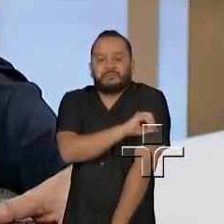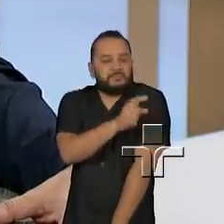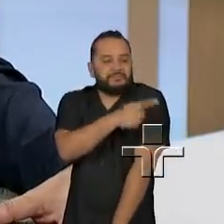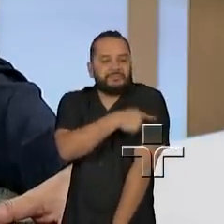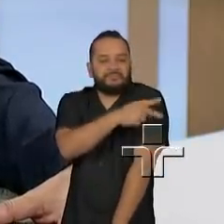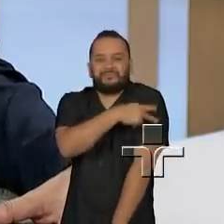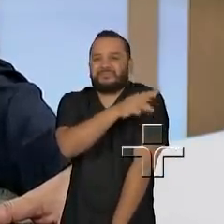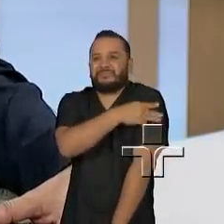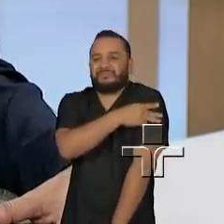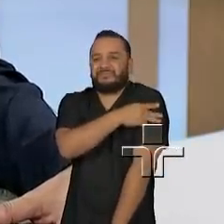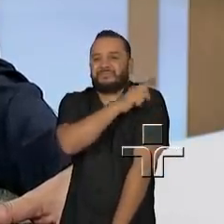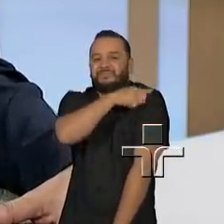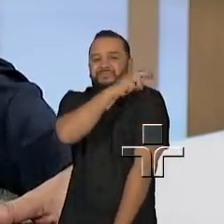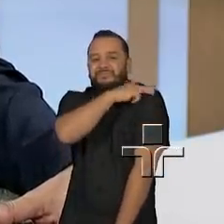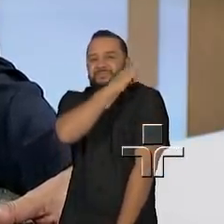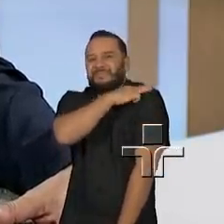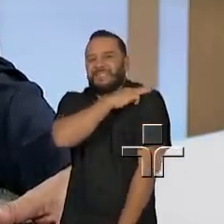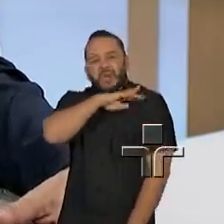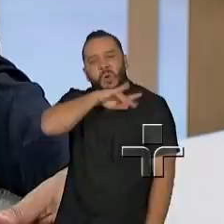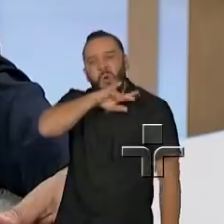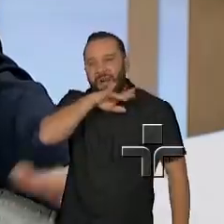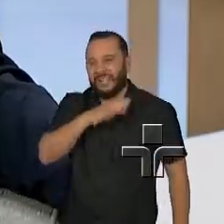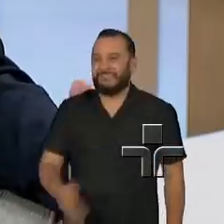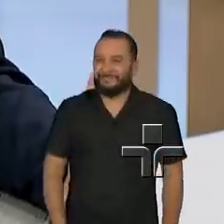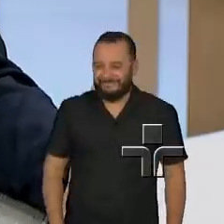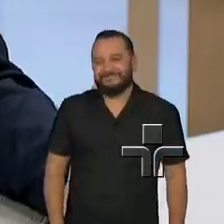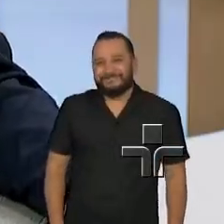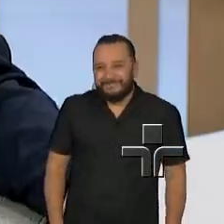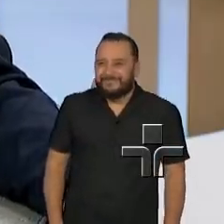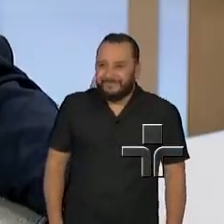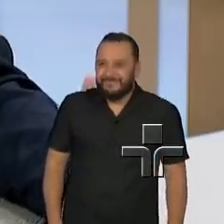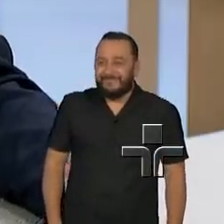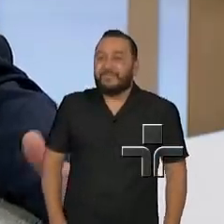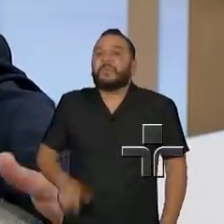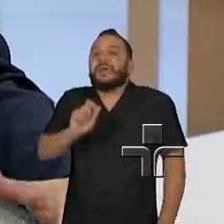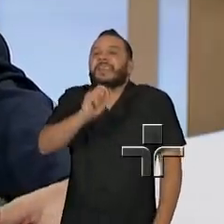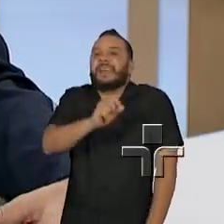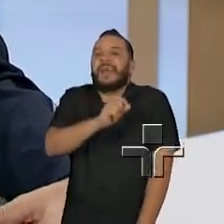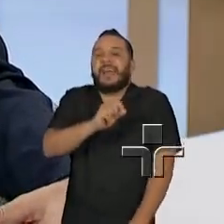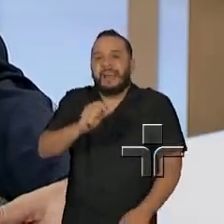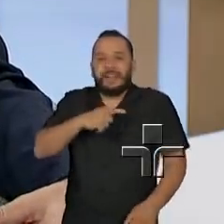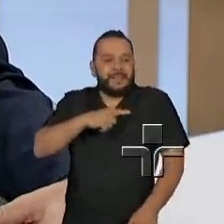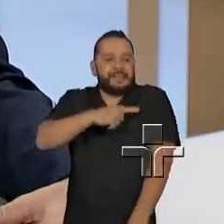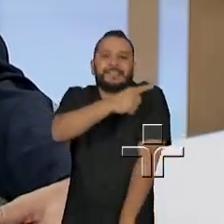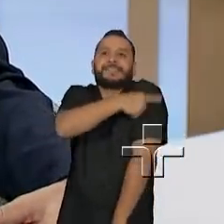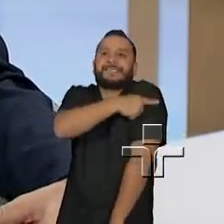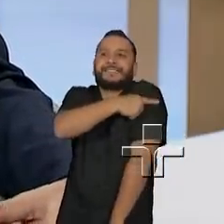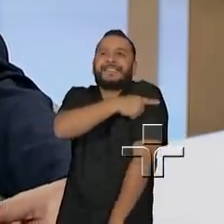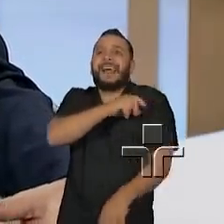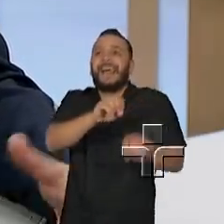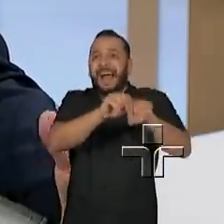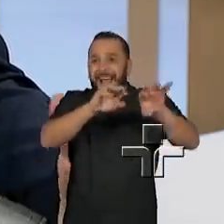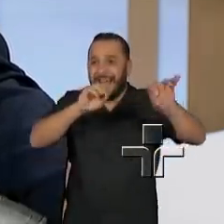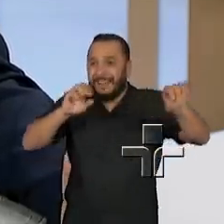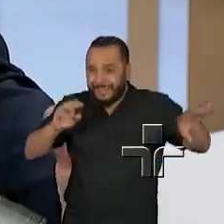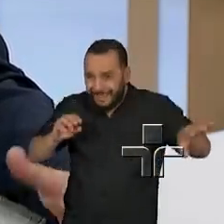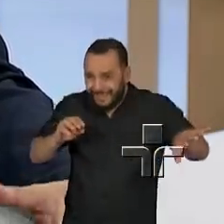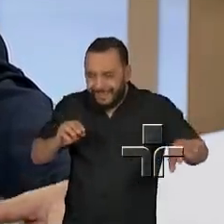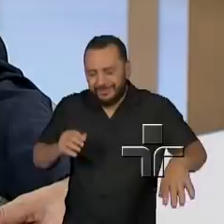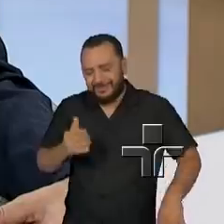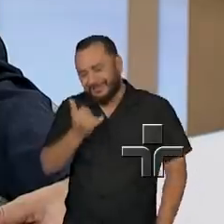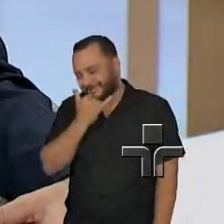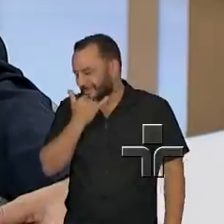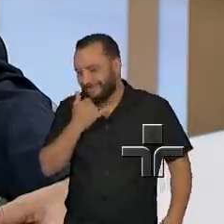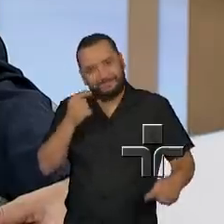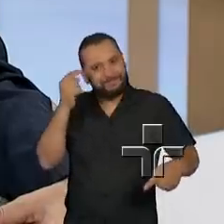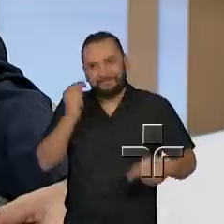médio muito ruim, e que está sendo sucateado. O que é ensino fundamental à distância, gente? Senão uma grande